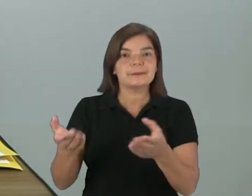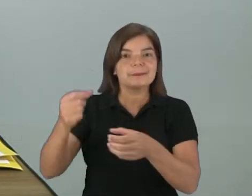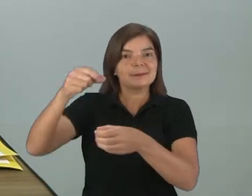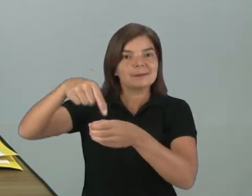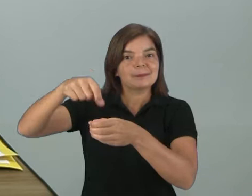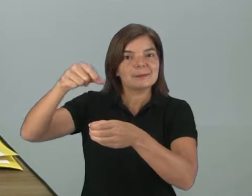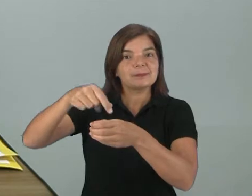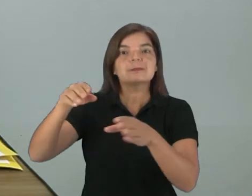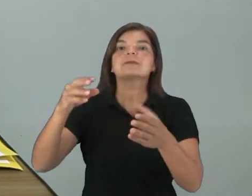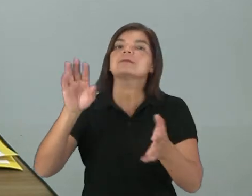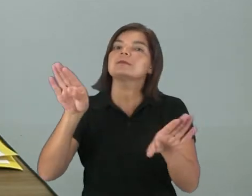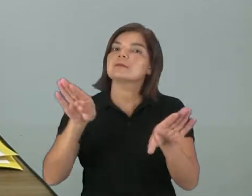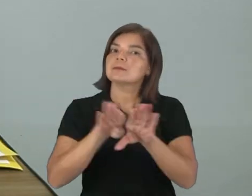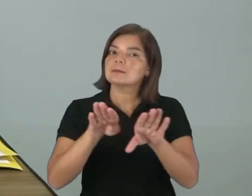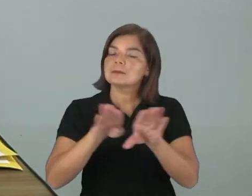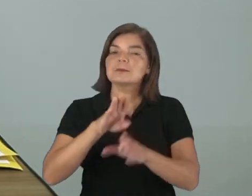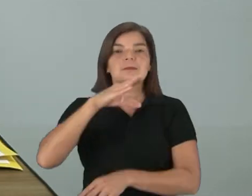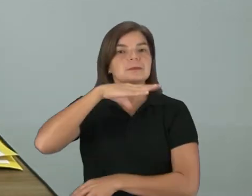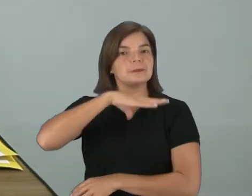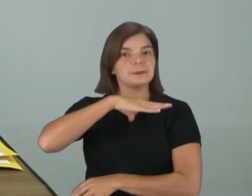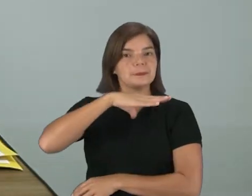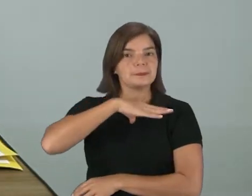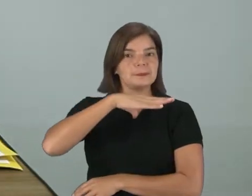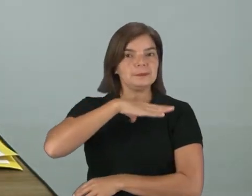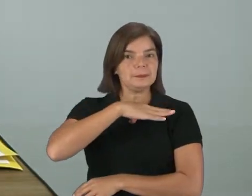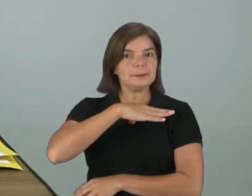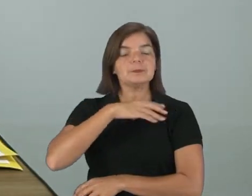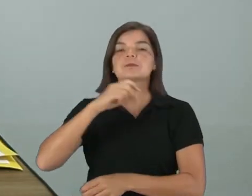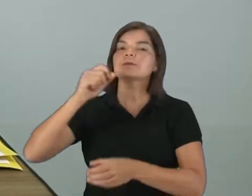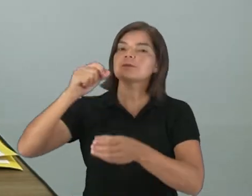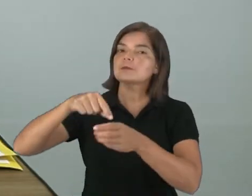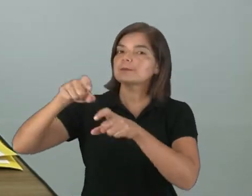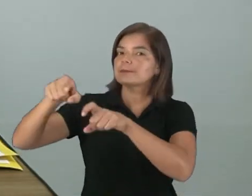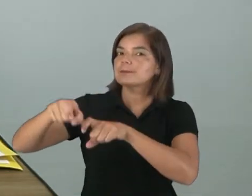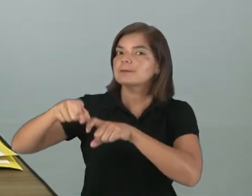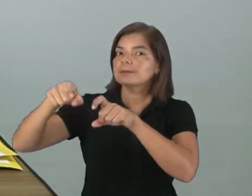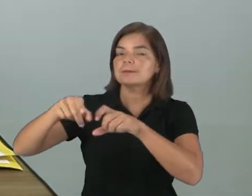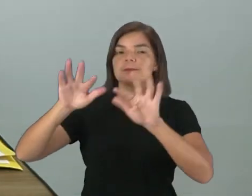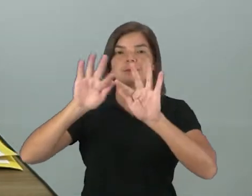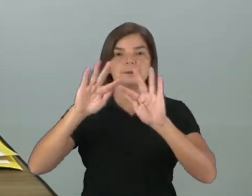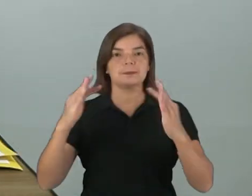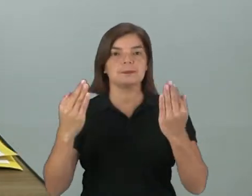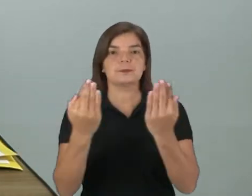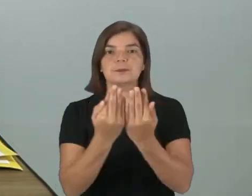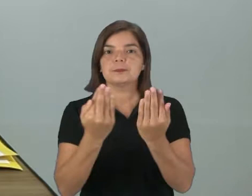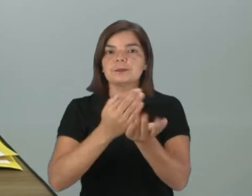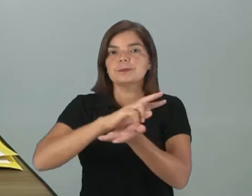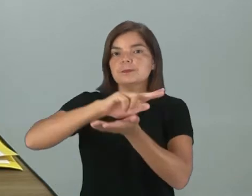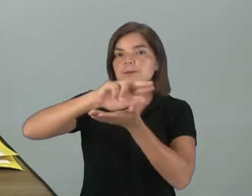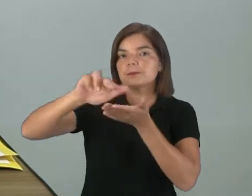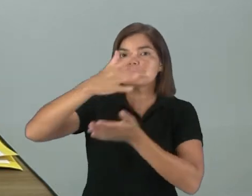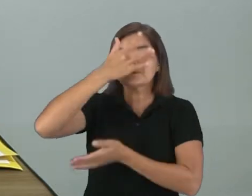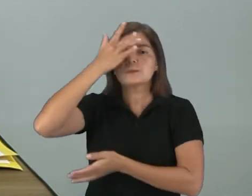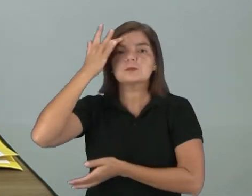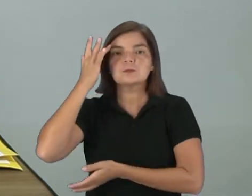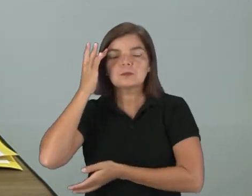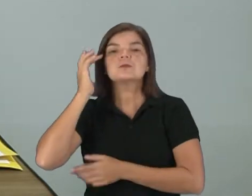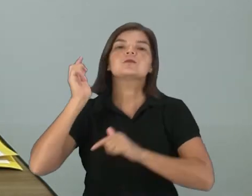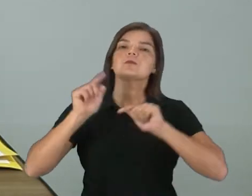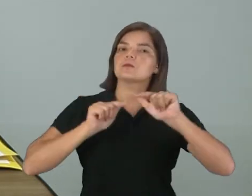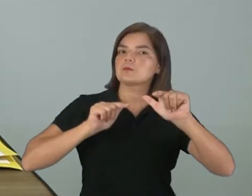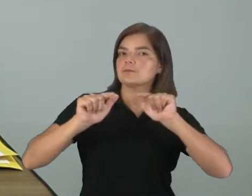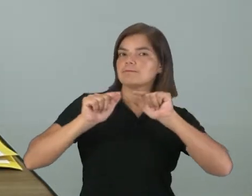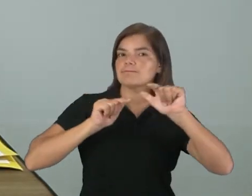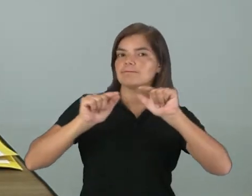na cidade, isso mesmo, através da agricultura familiar. Várias pessoas